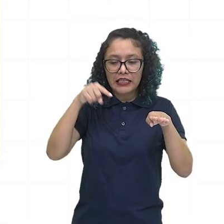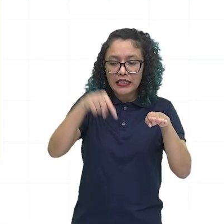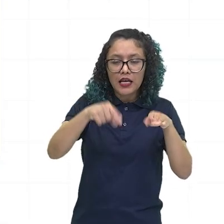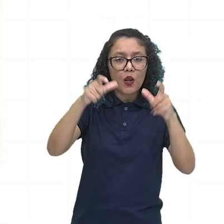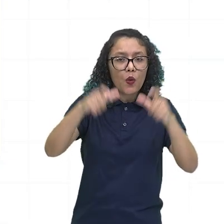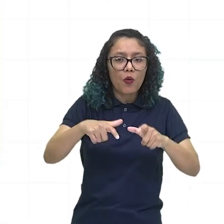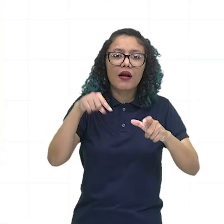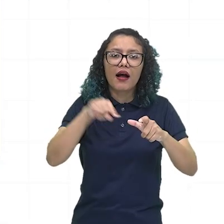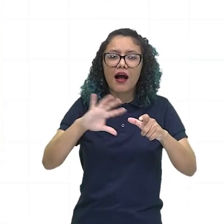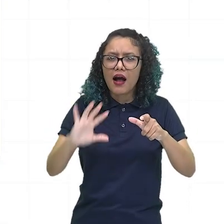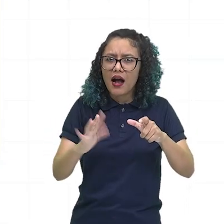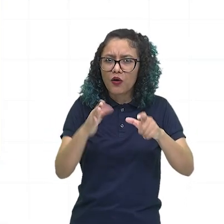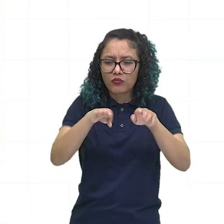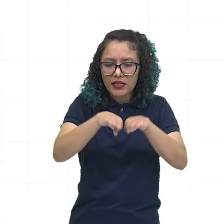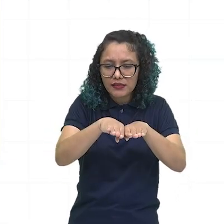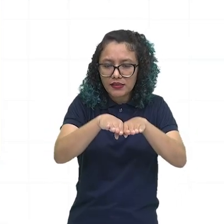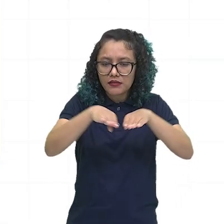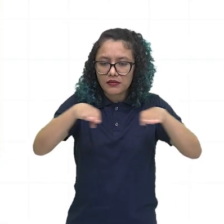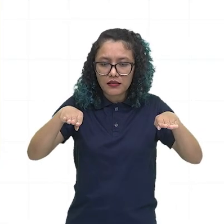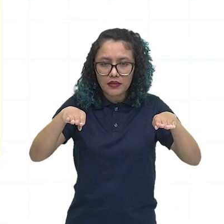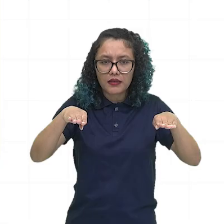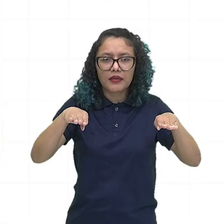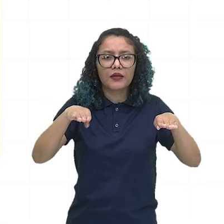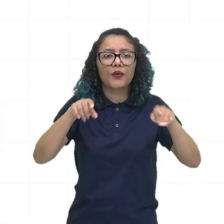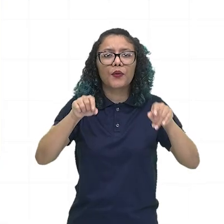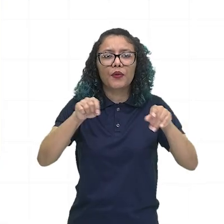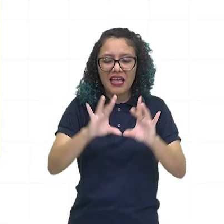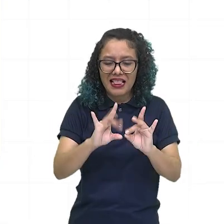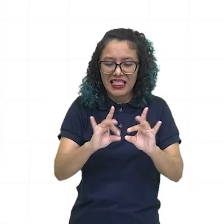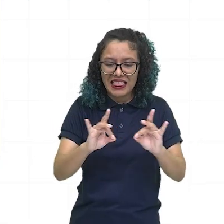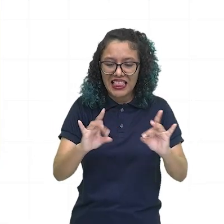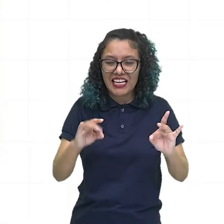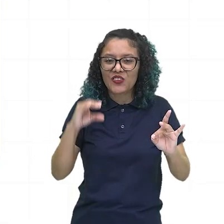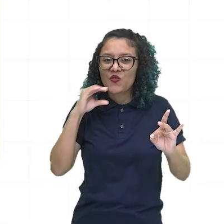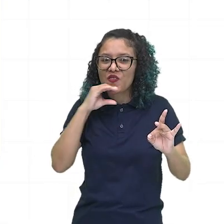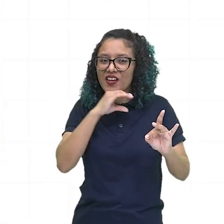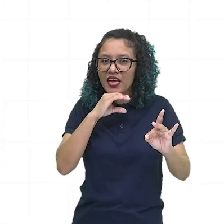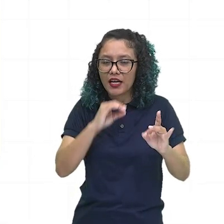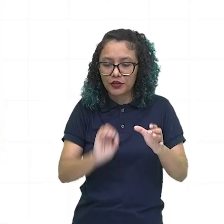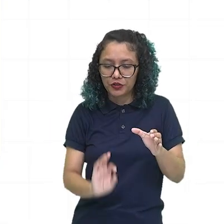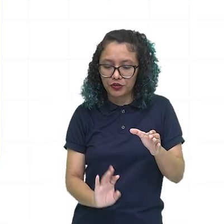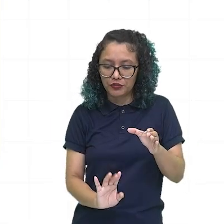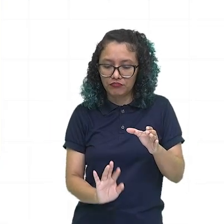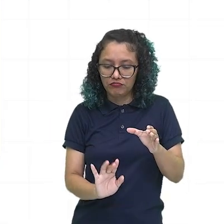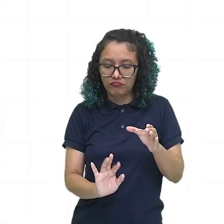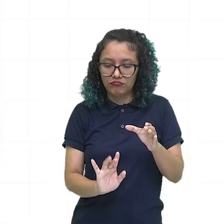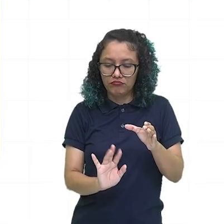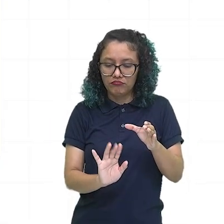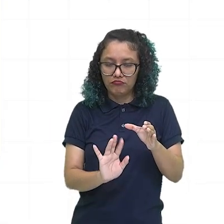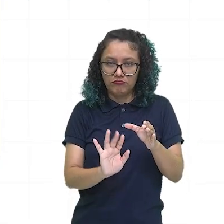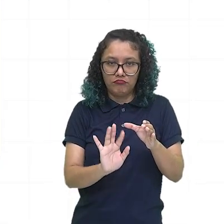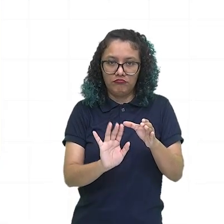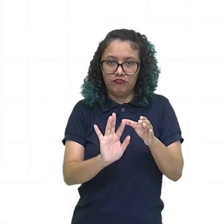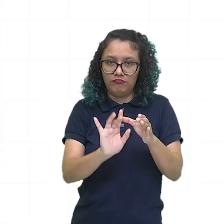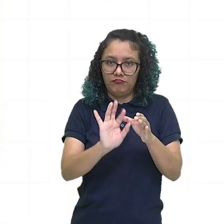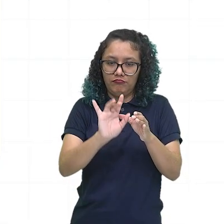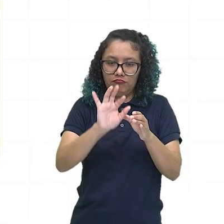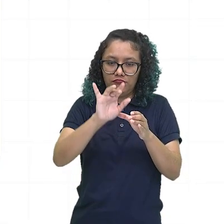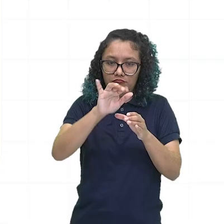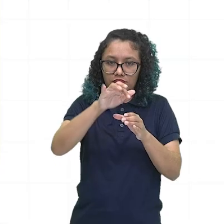onde essas placas tectônicas se afastam, o magma quente do manto sobe à superfície,